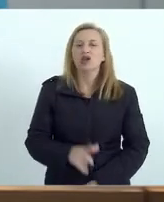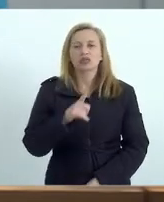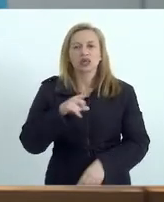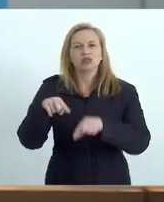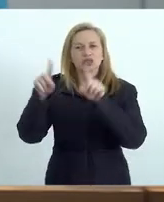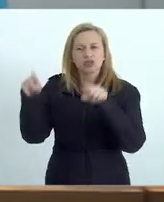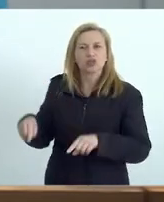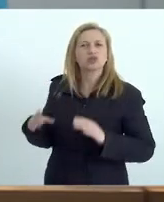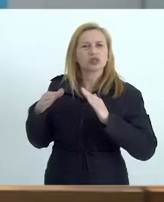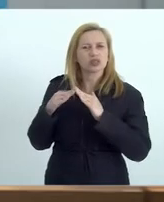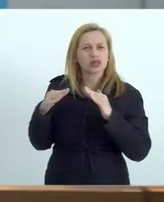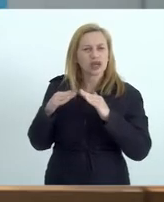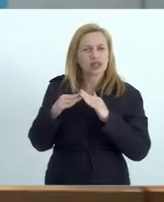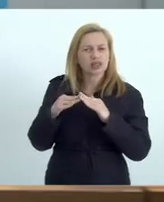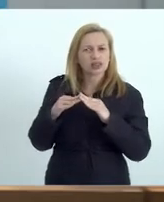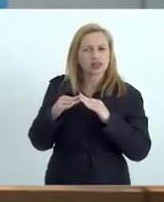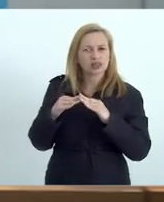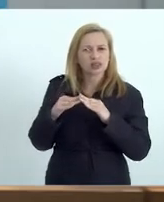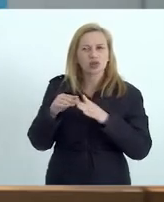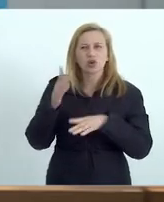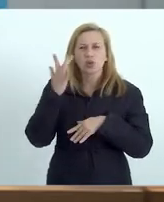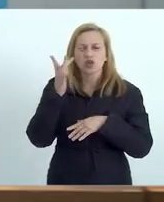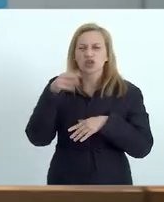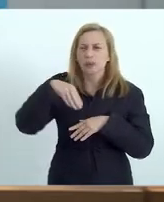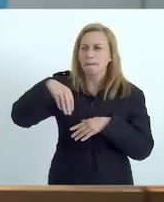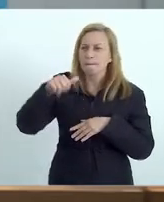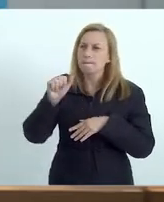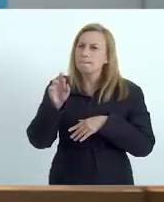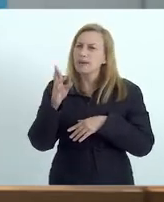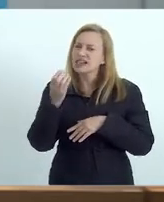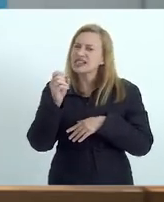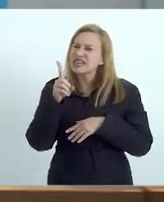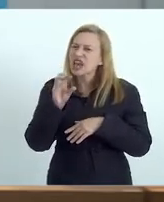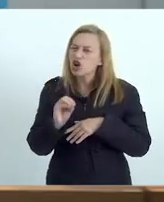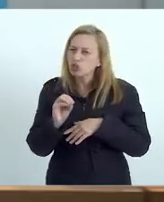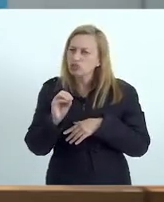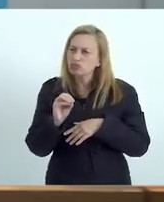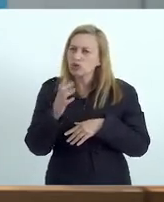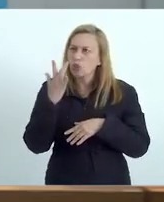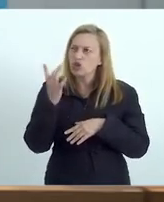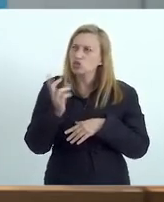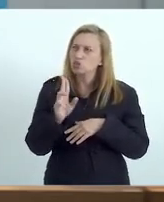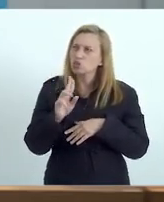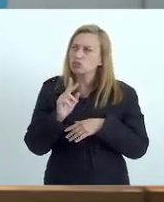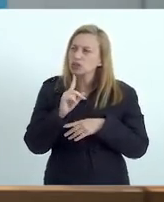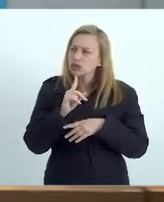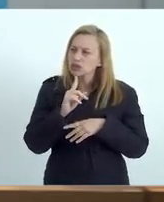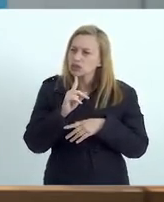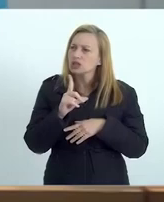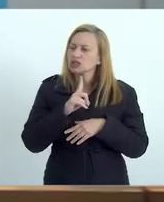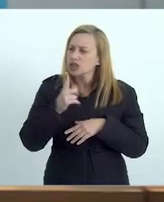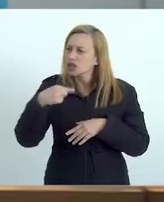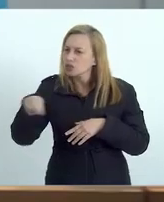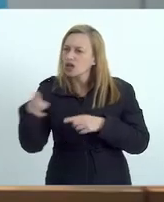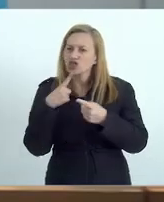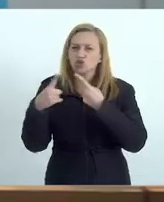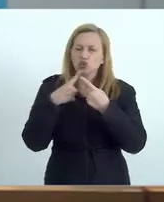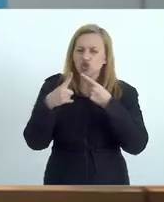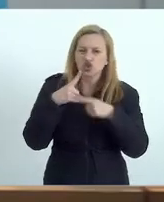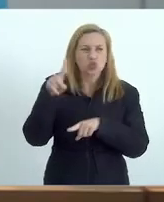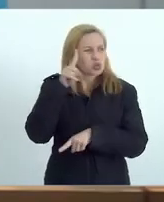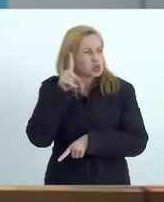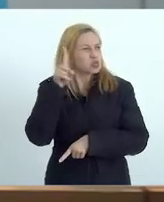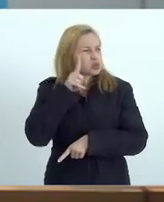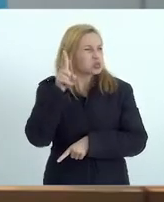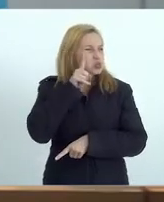servidor dessa casa tem um tem um Marcelo se eu não me engano o nome dele o que tem do lado discutir comigo